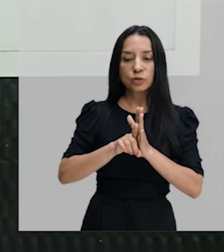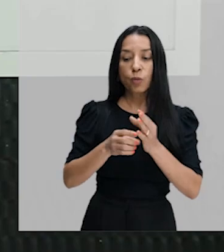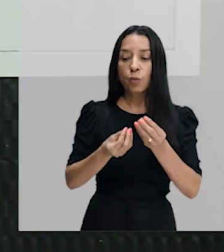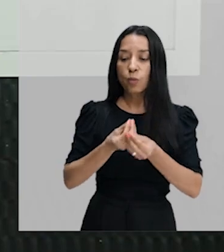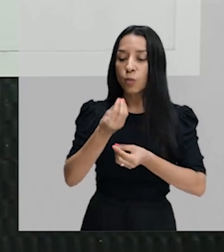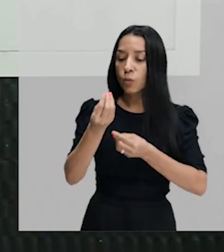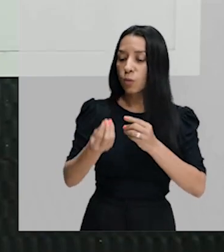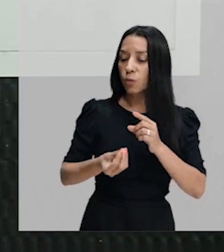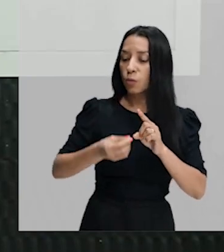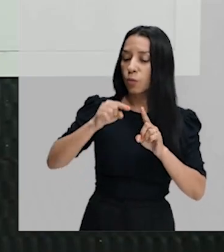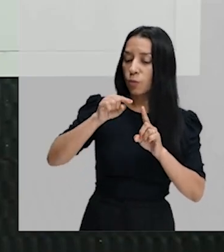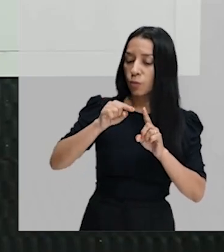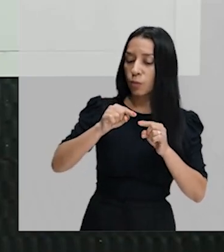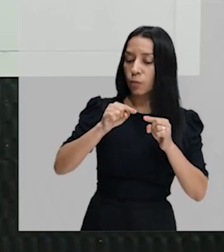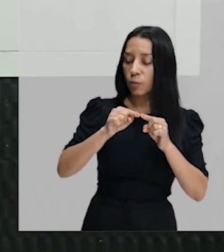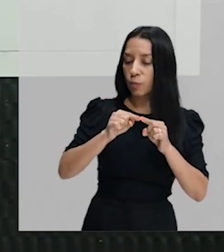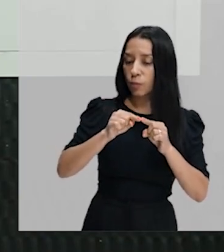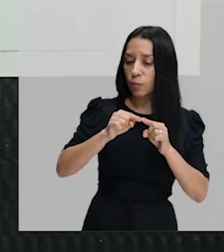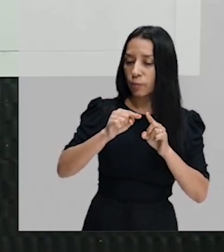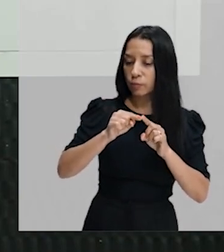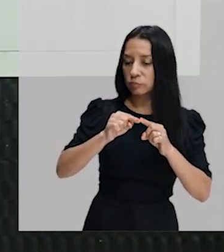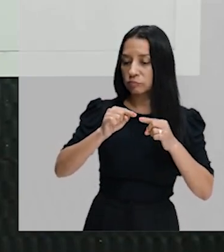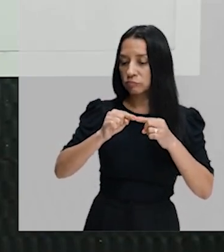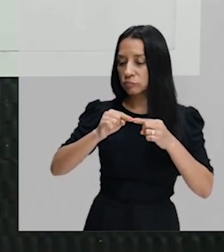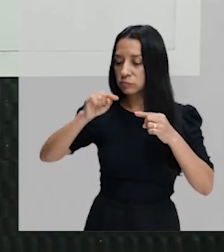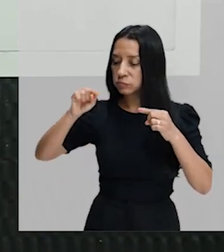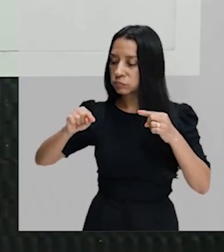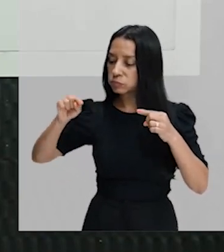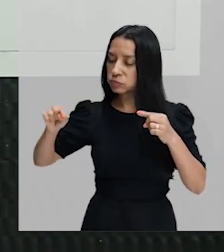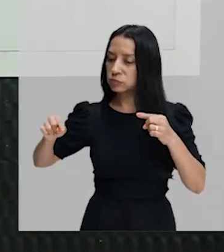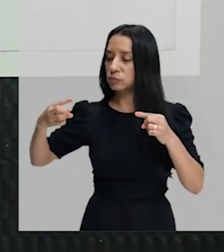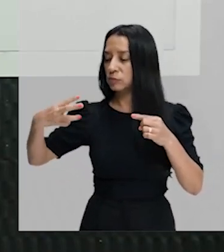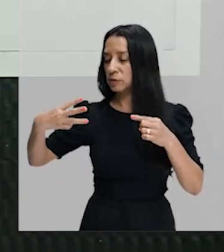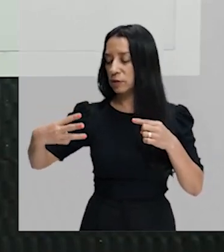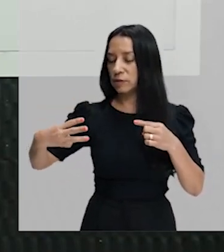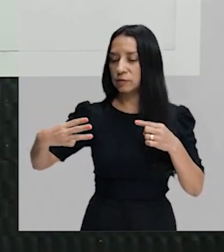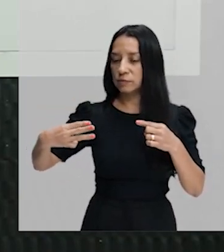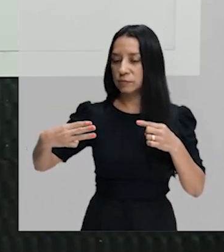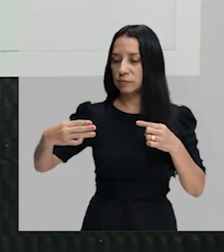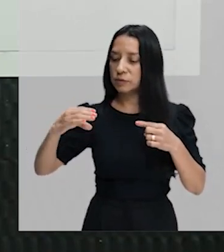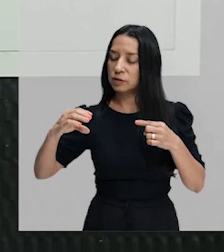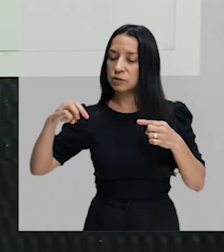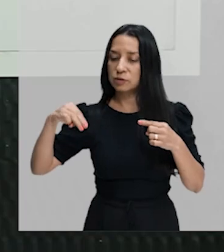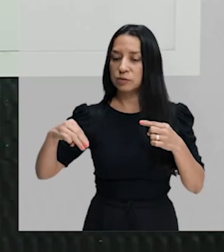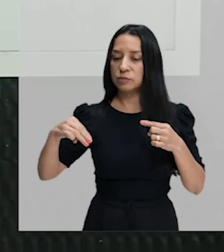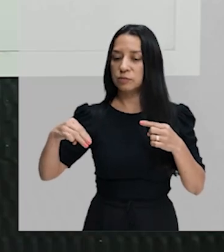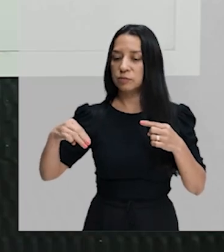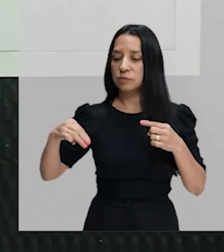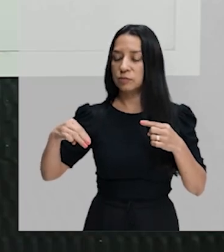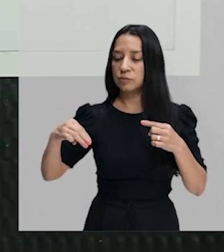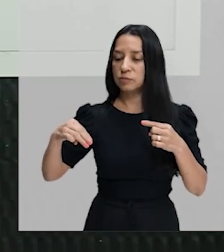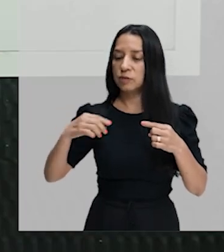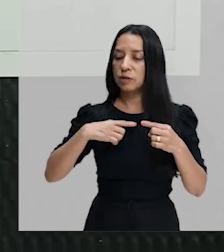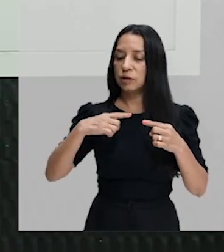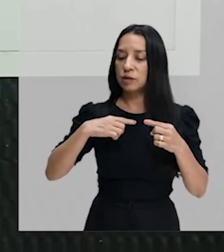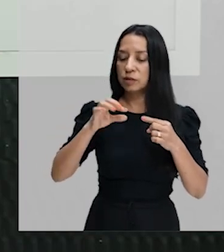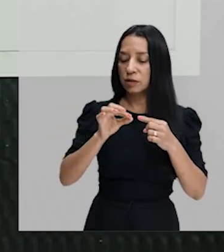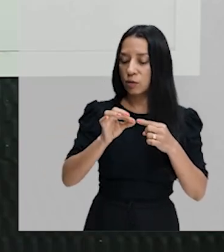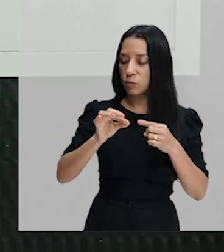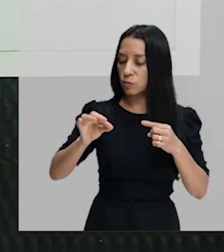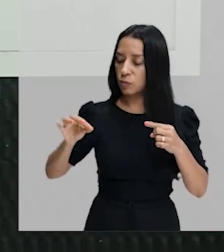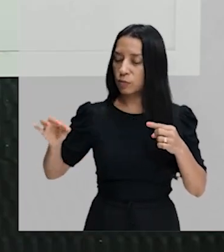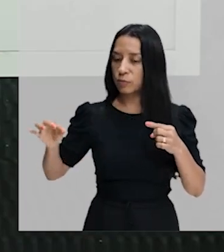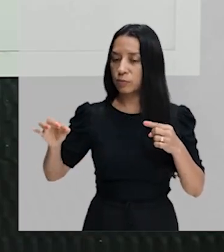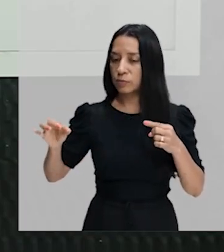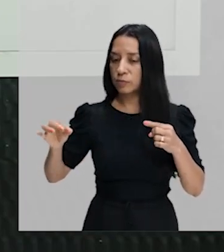onda não é isso então a onda ela tem uma amplitude de três né centímetros e ela tem um comprimento de onda que nós vamos estabelecer a